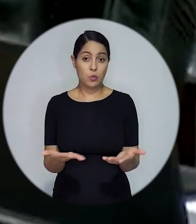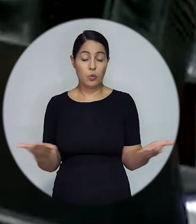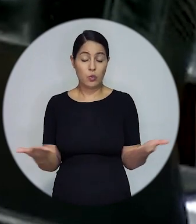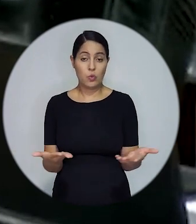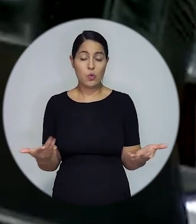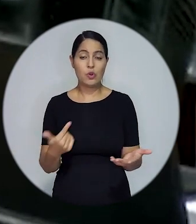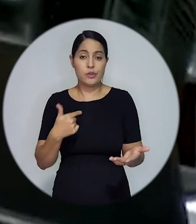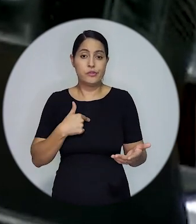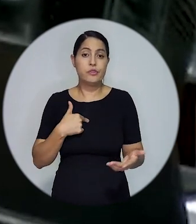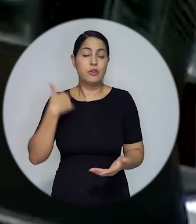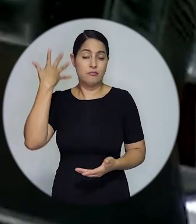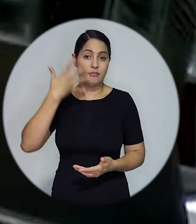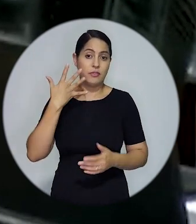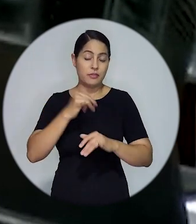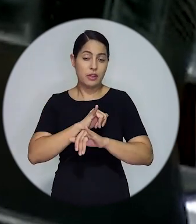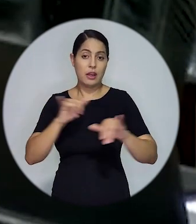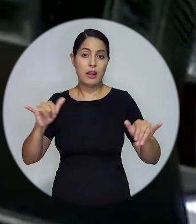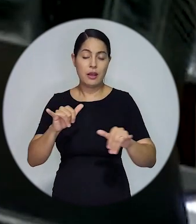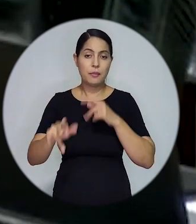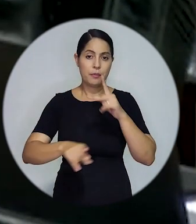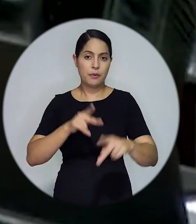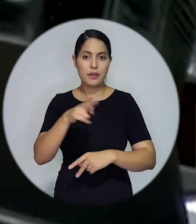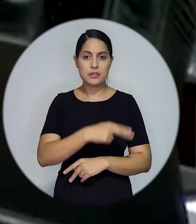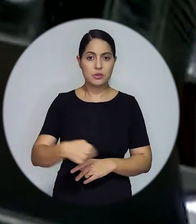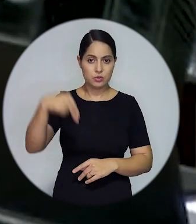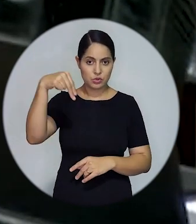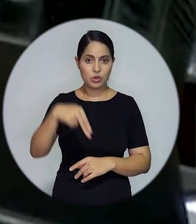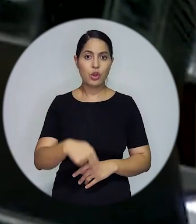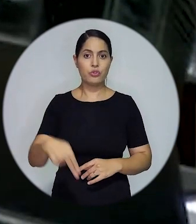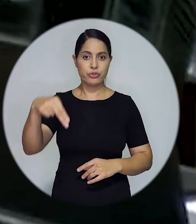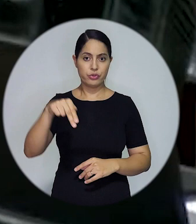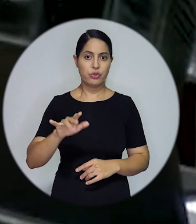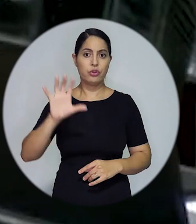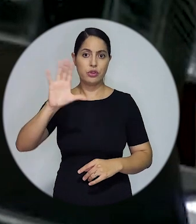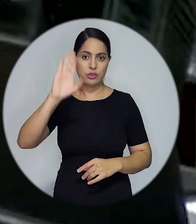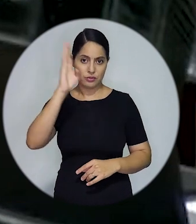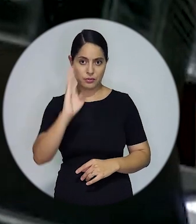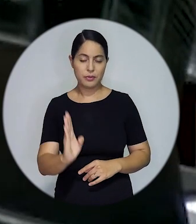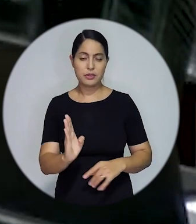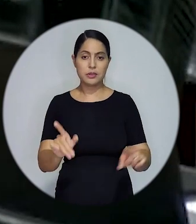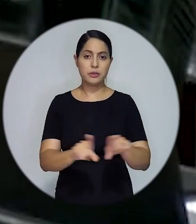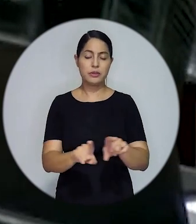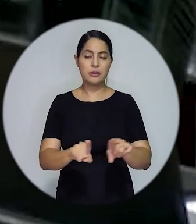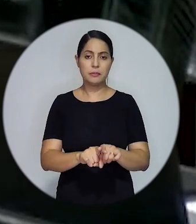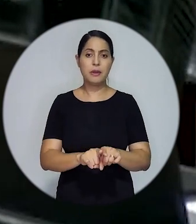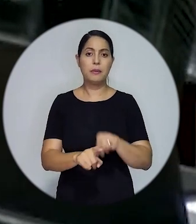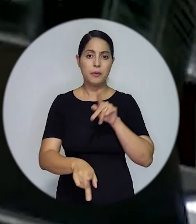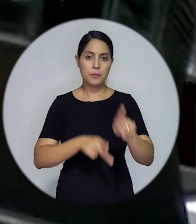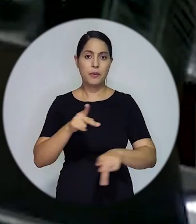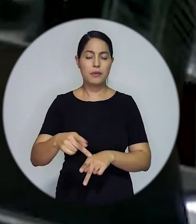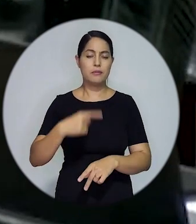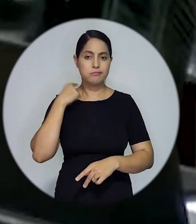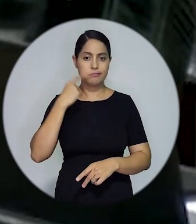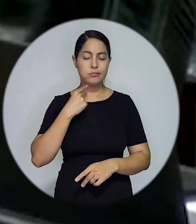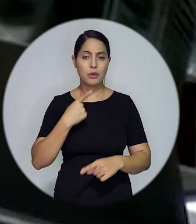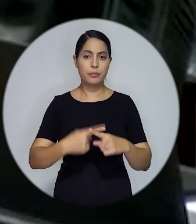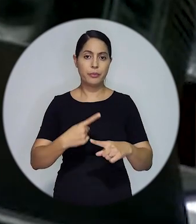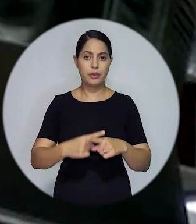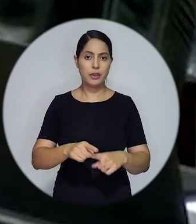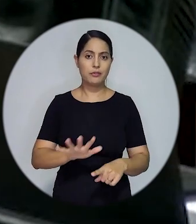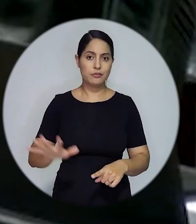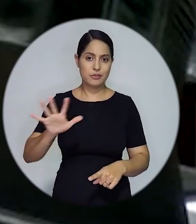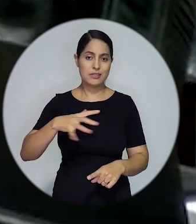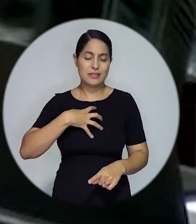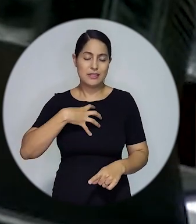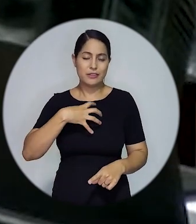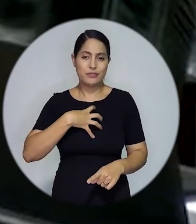que fizeram algumas cidadãos aí da região norte e nordeste do país e também os advogados se sentirem